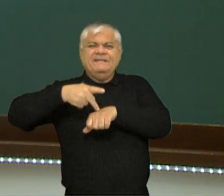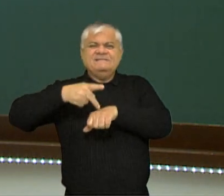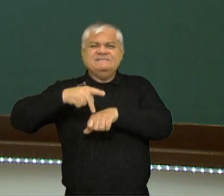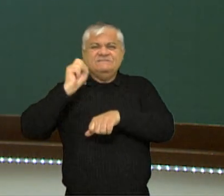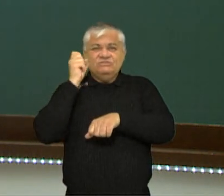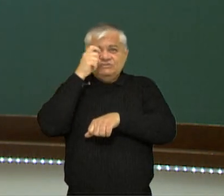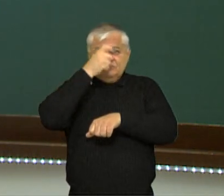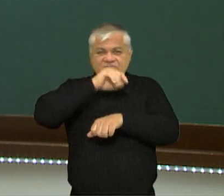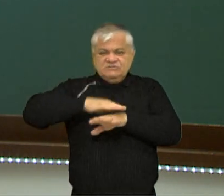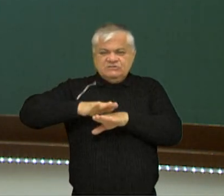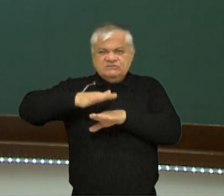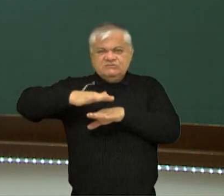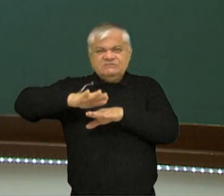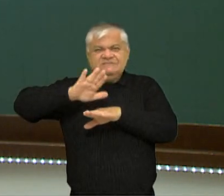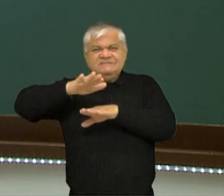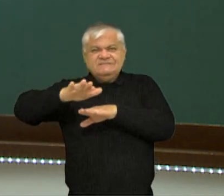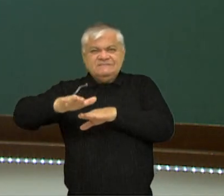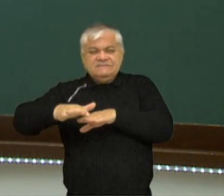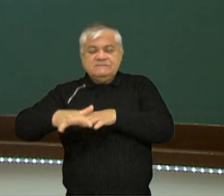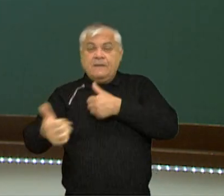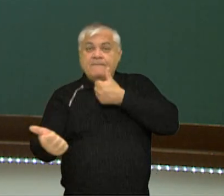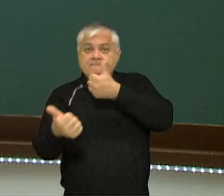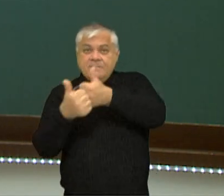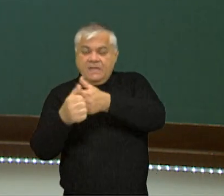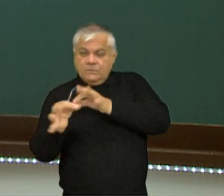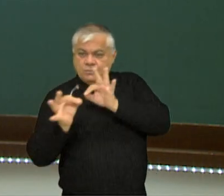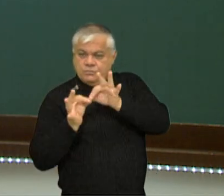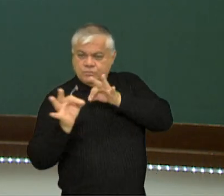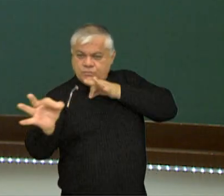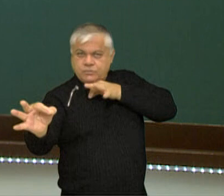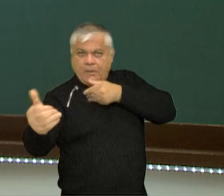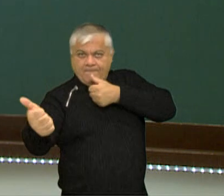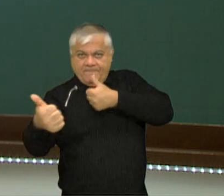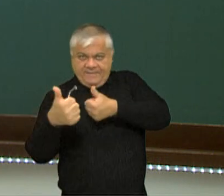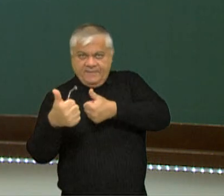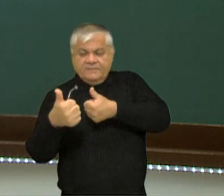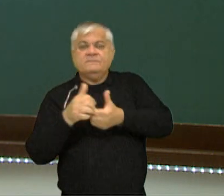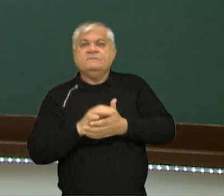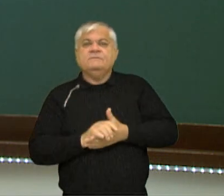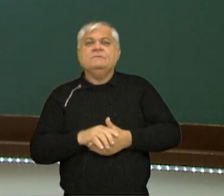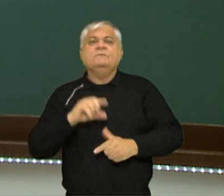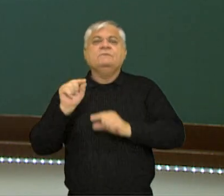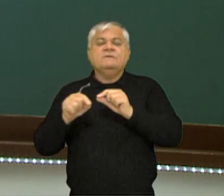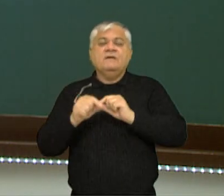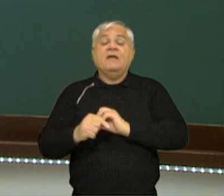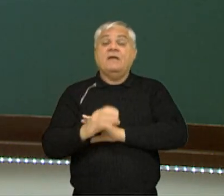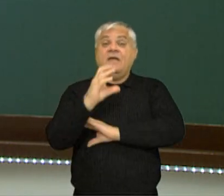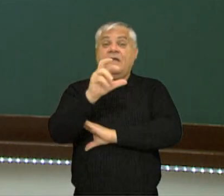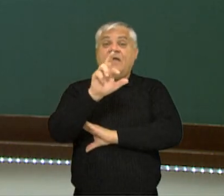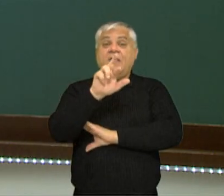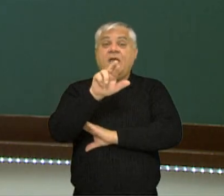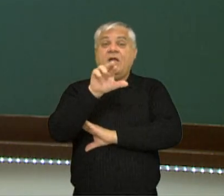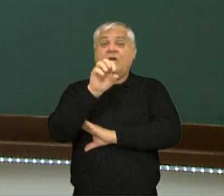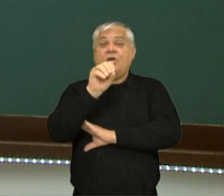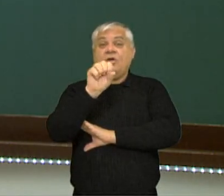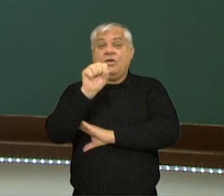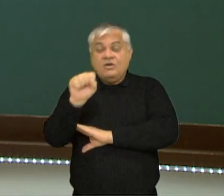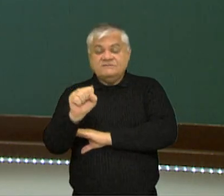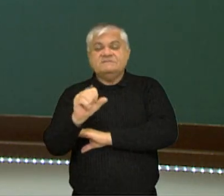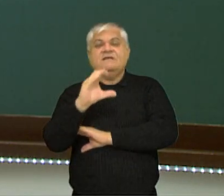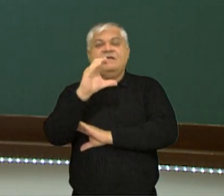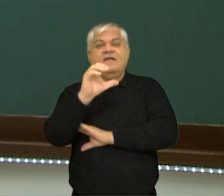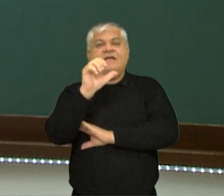e média quilometragem. Então, o cross country, a ideia é que a própria trilha tenha